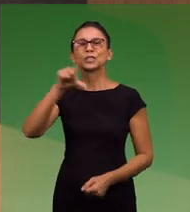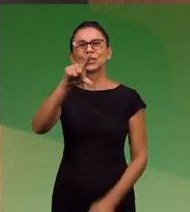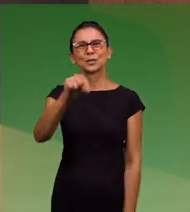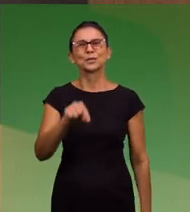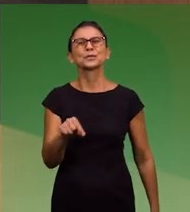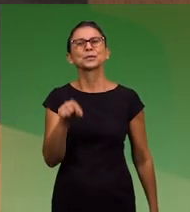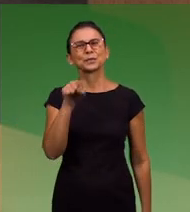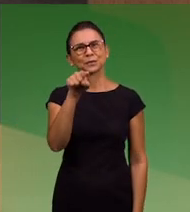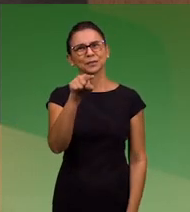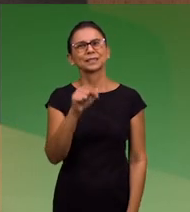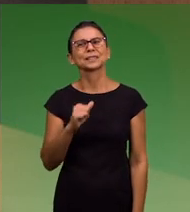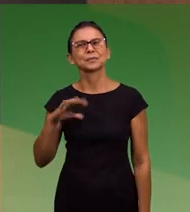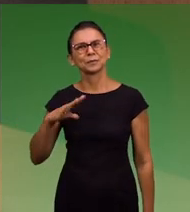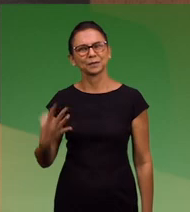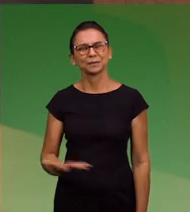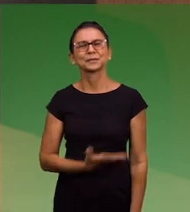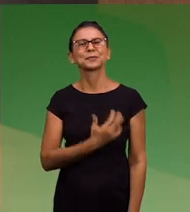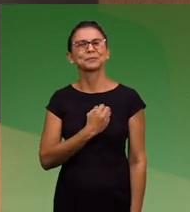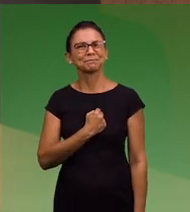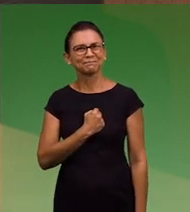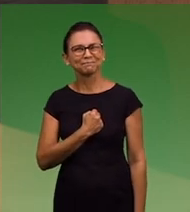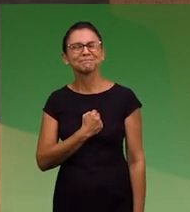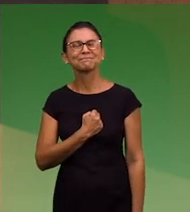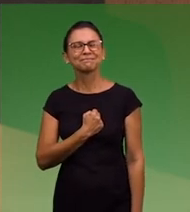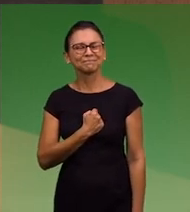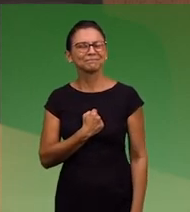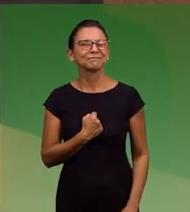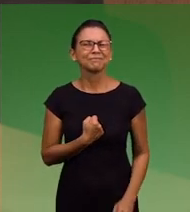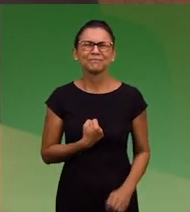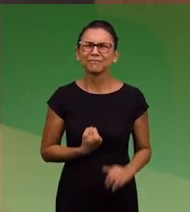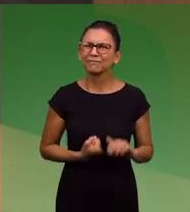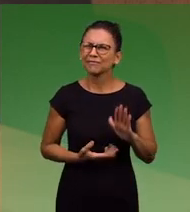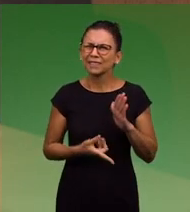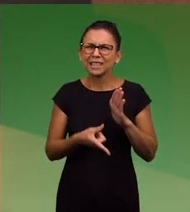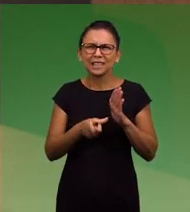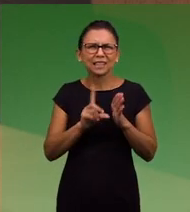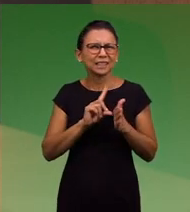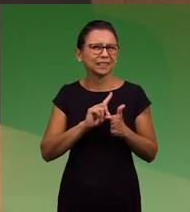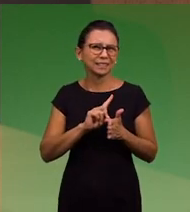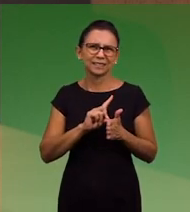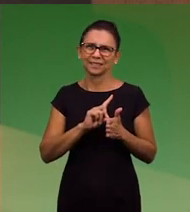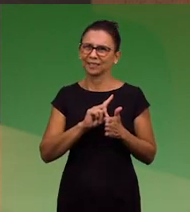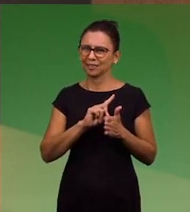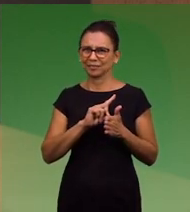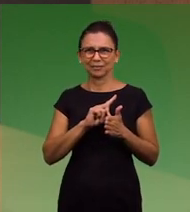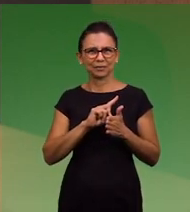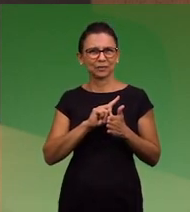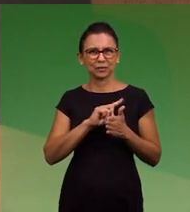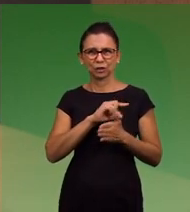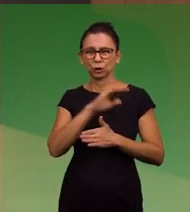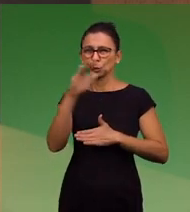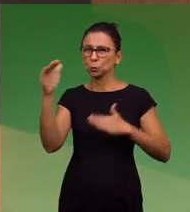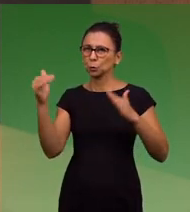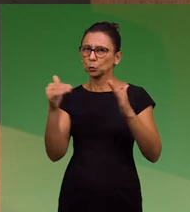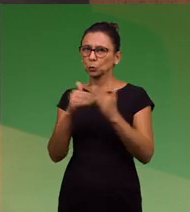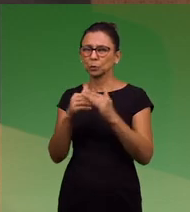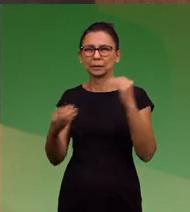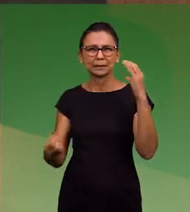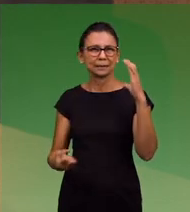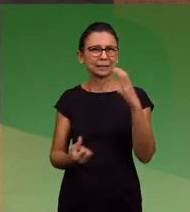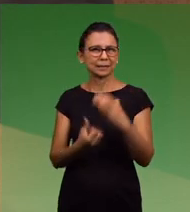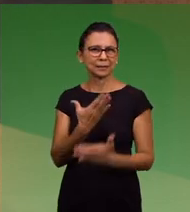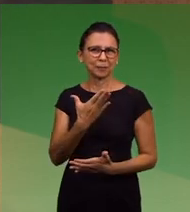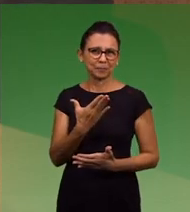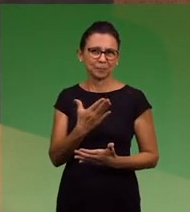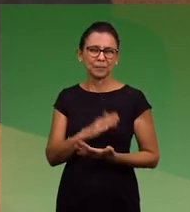Deus elegeu o homem para a salvação. Então, antes que o homem fosse formado, Deus já tinha feito essa eleição na sua soberania. E aí você